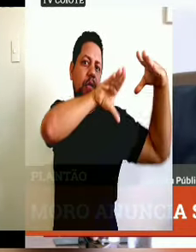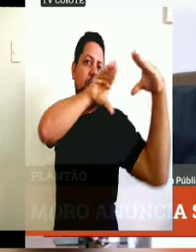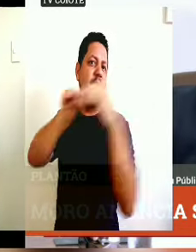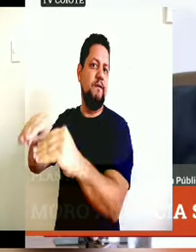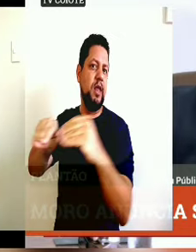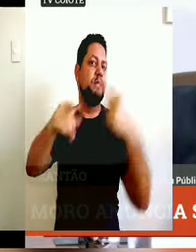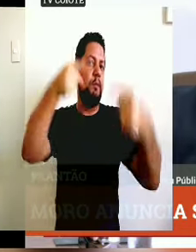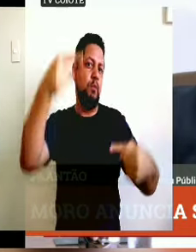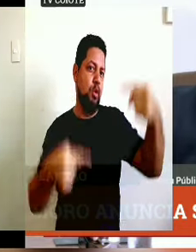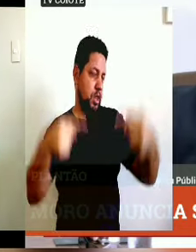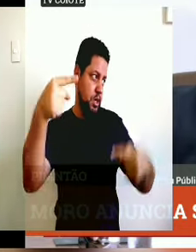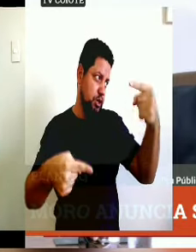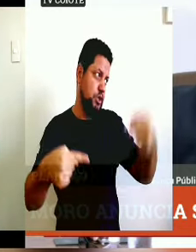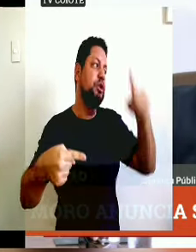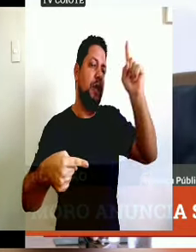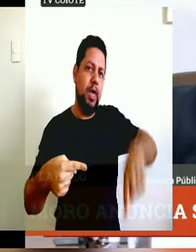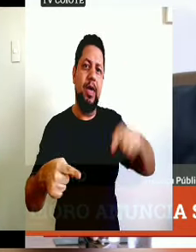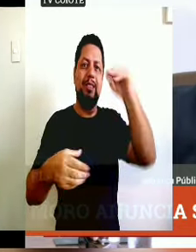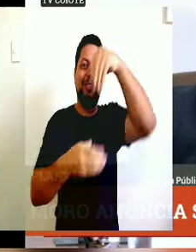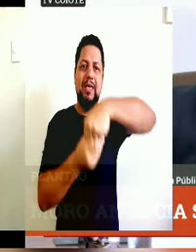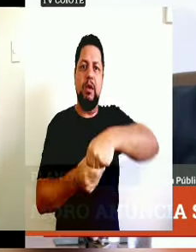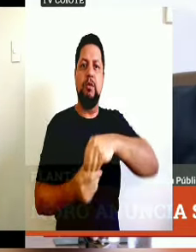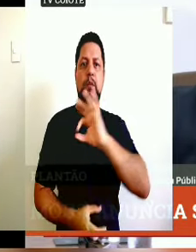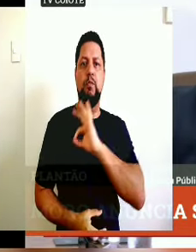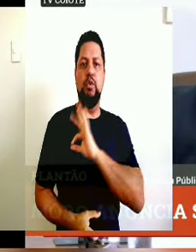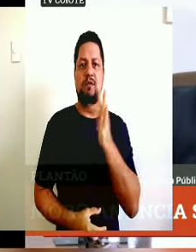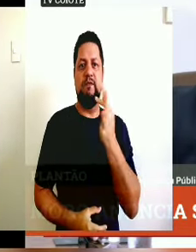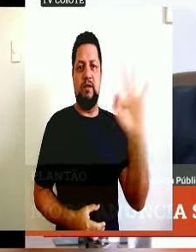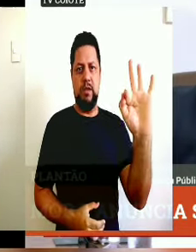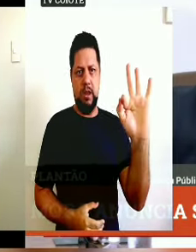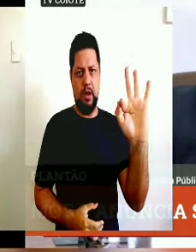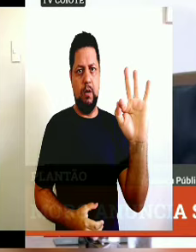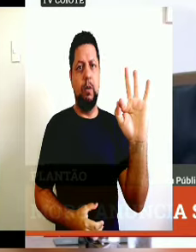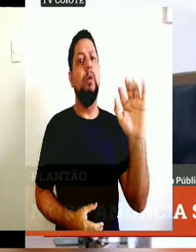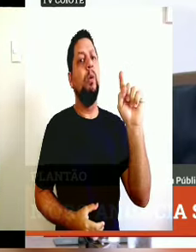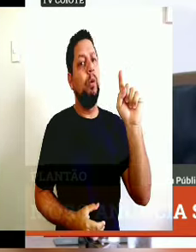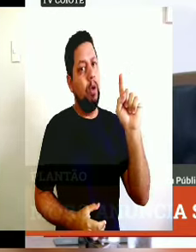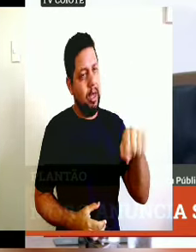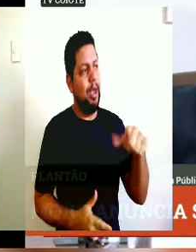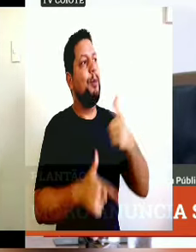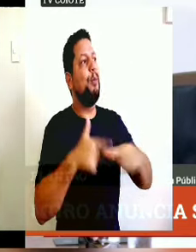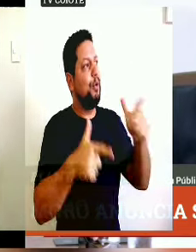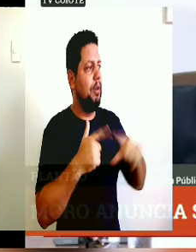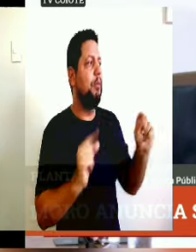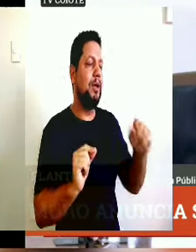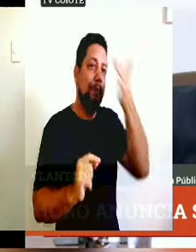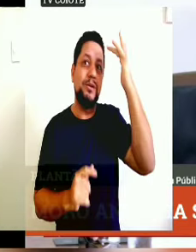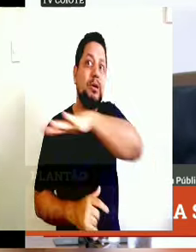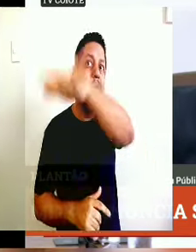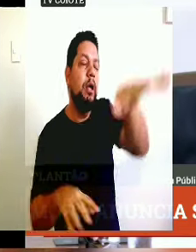política na Polícia Federal, o que gera um abalo na credibilidade.